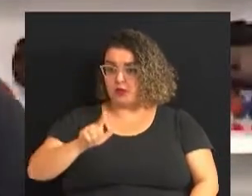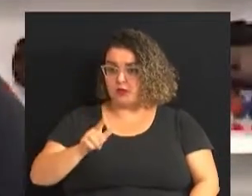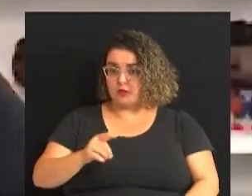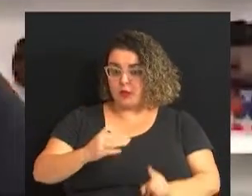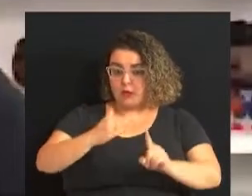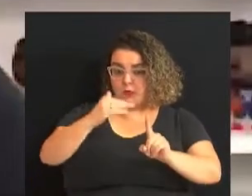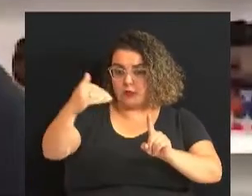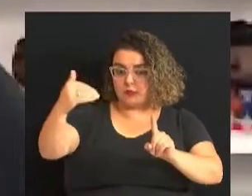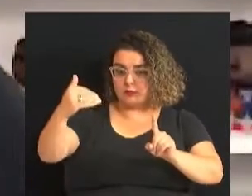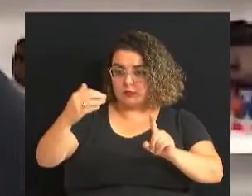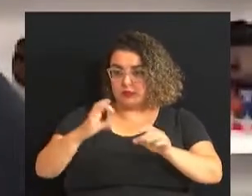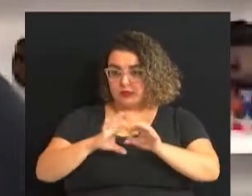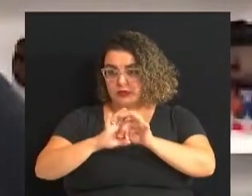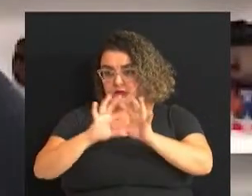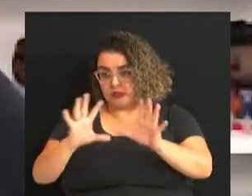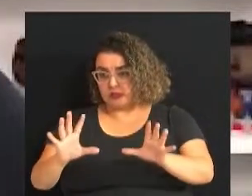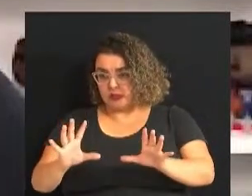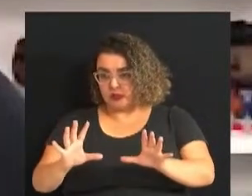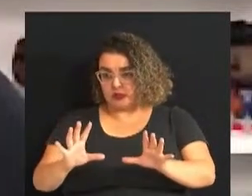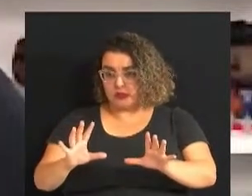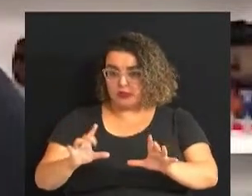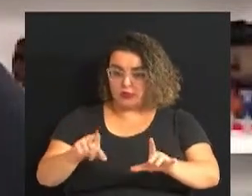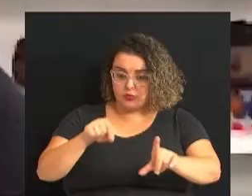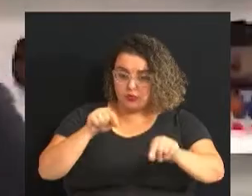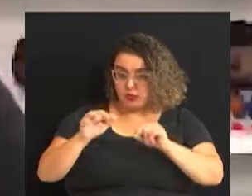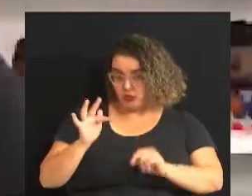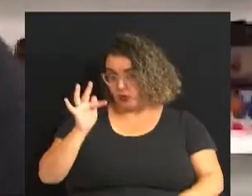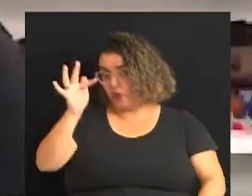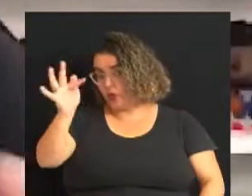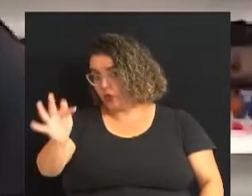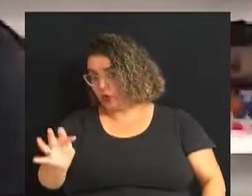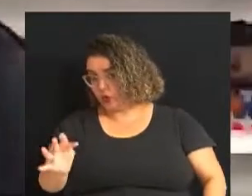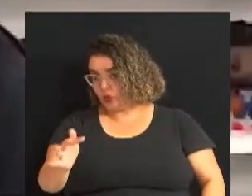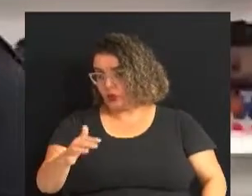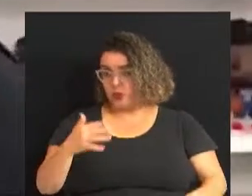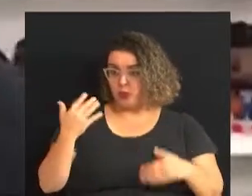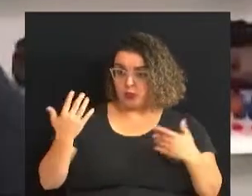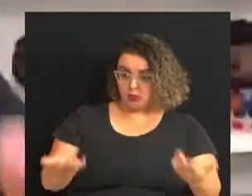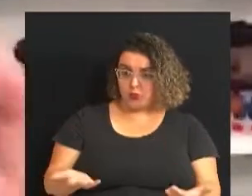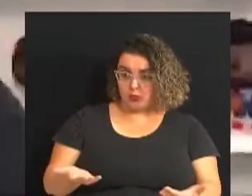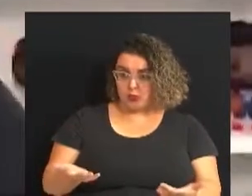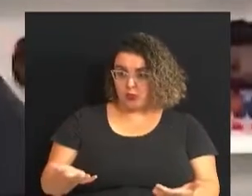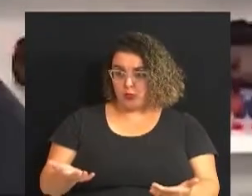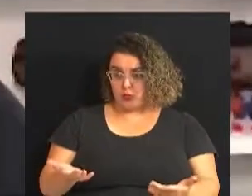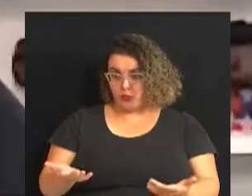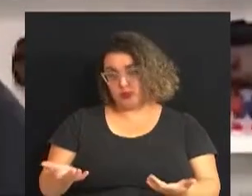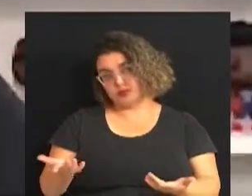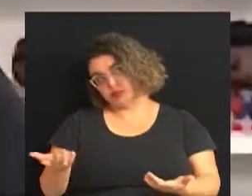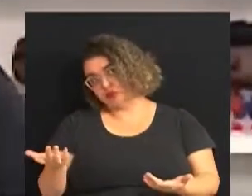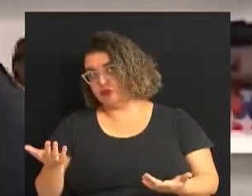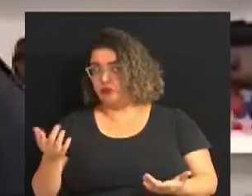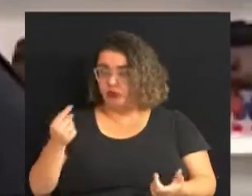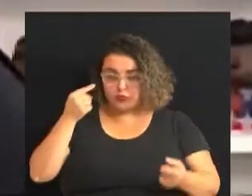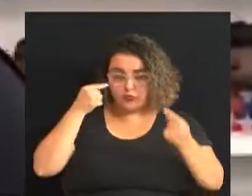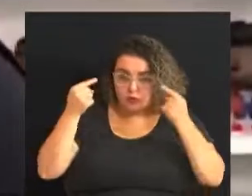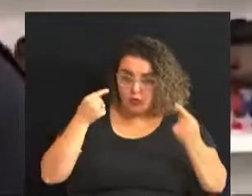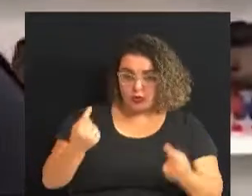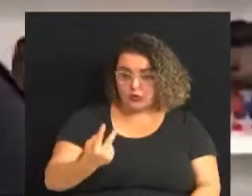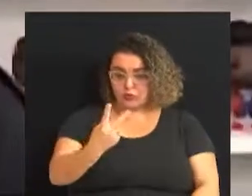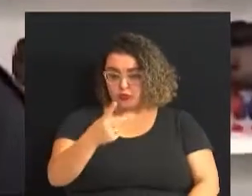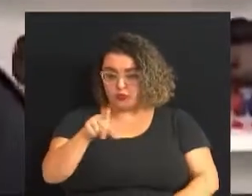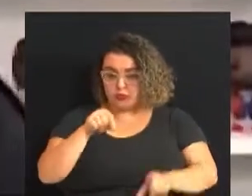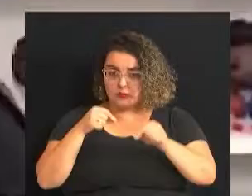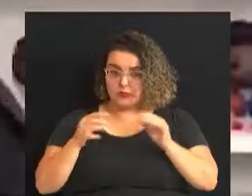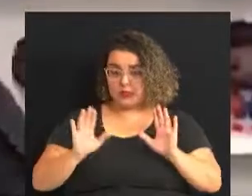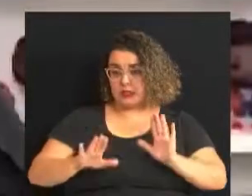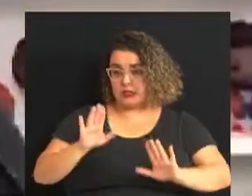abre mão de algumas escolhas futuras. Uhum. Então, a grosso modo, todo mundo tem 2 escolhas, mas às vezes,